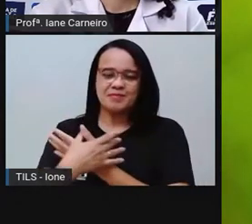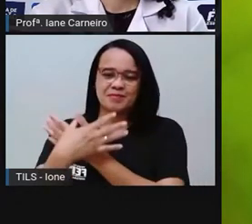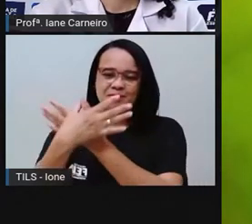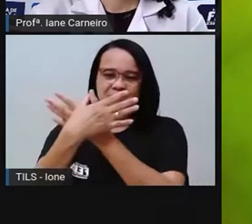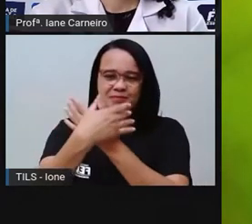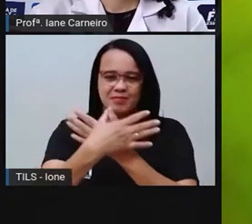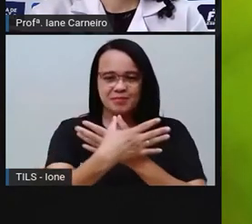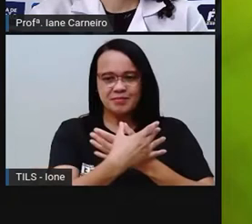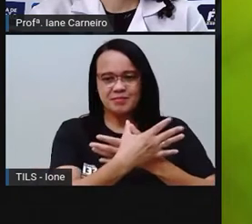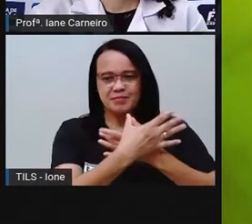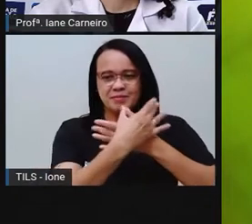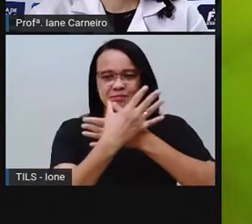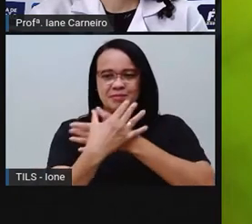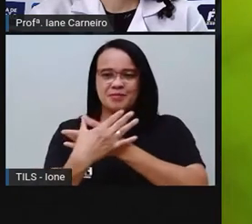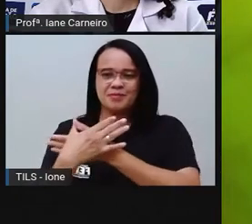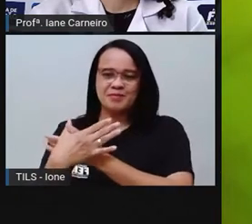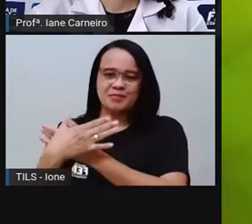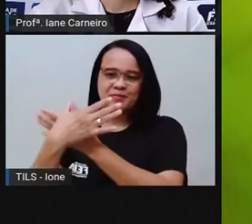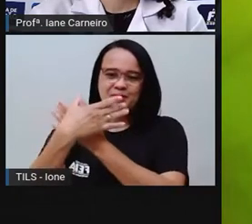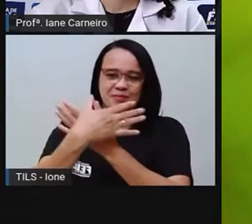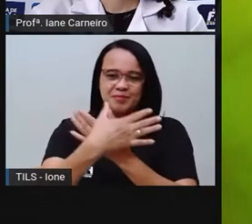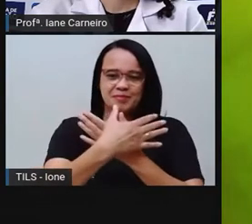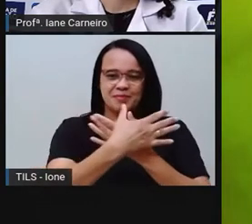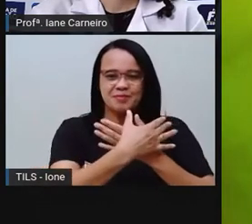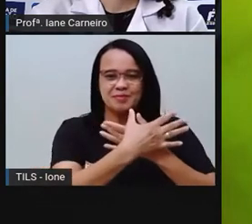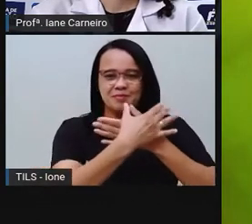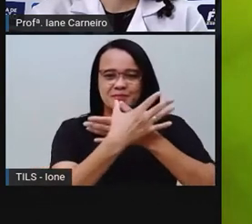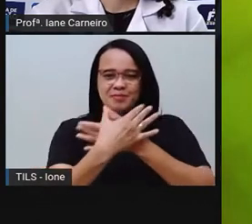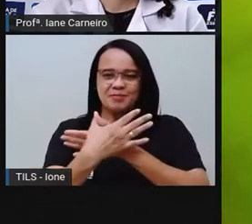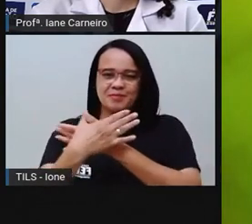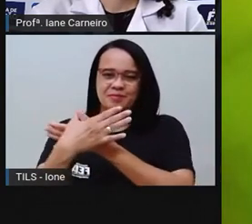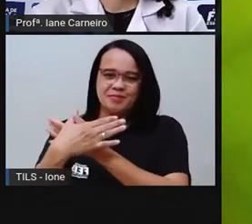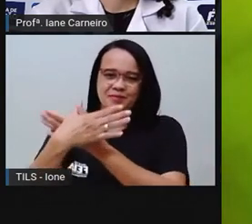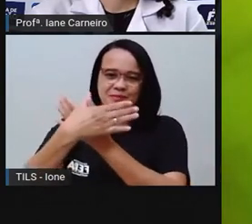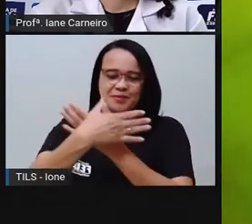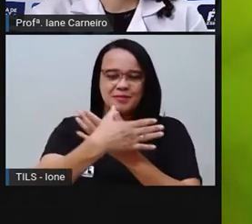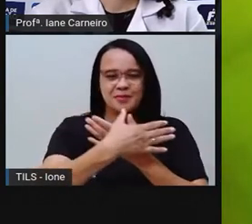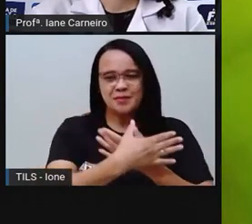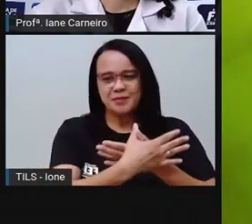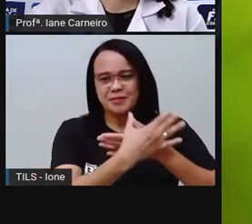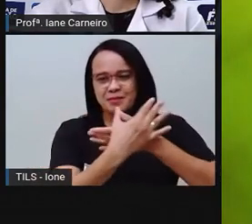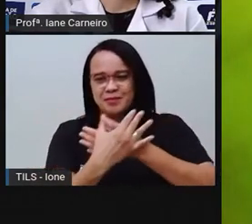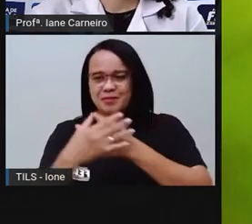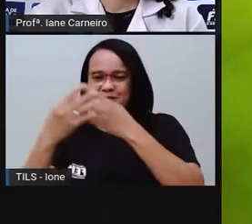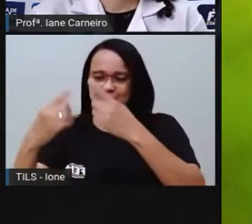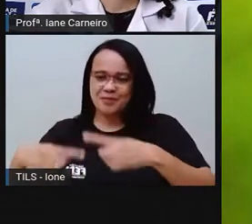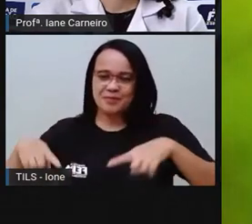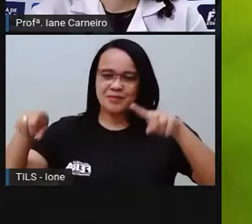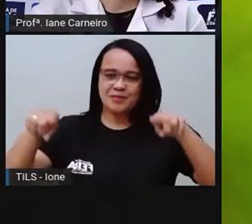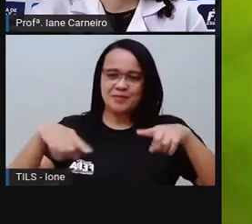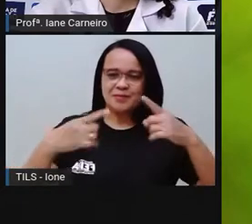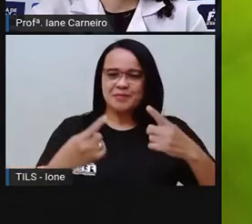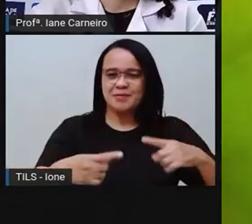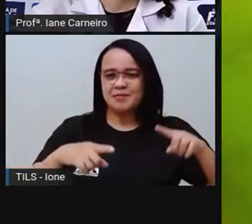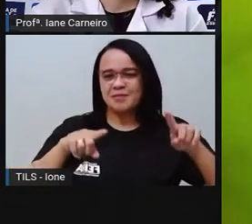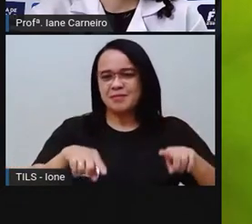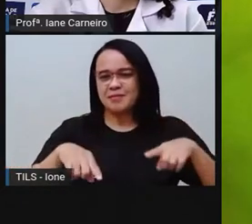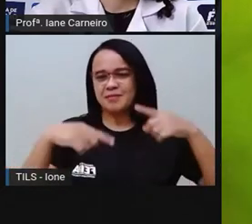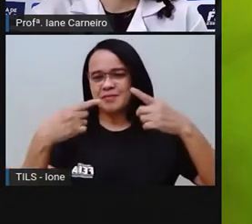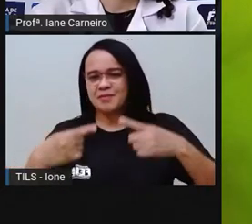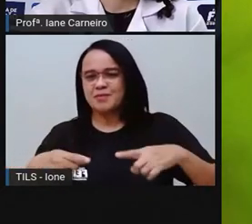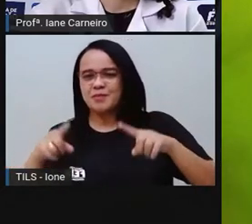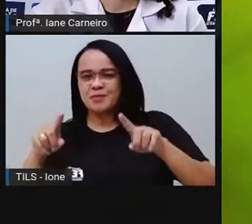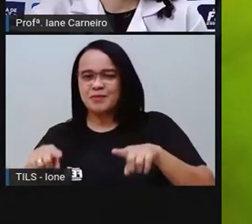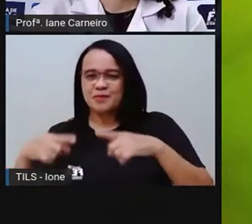convidada pode apostar nem Pede licença já vai então a lua